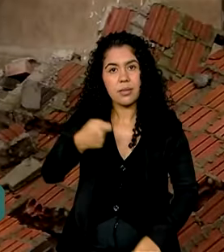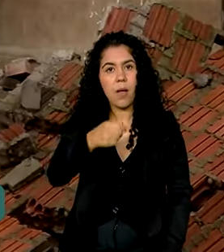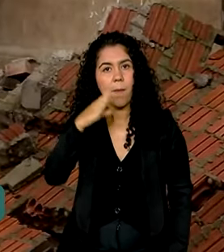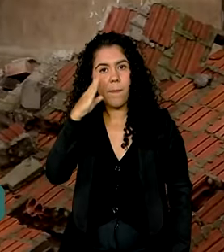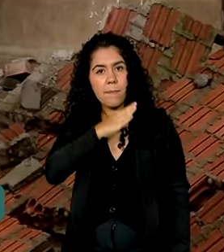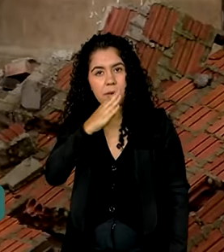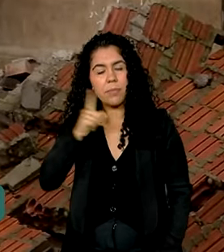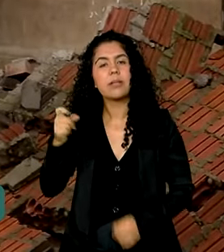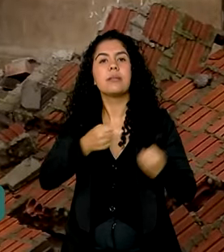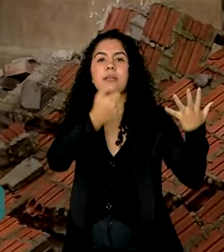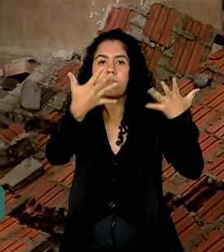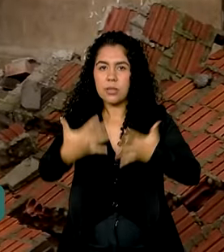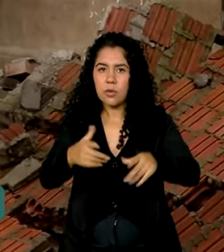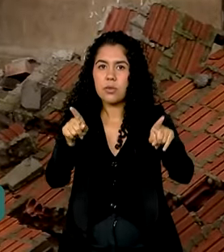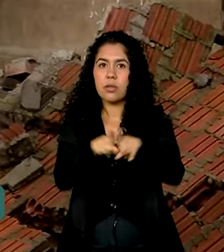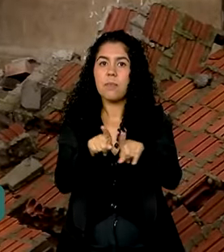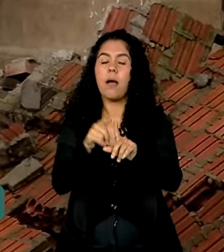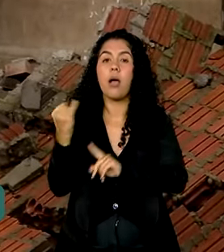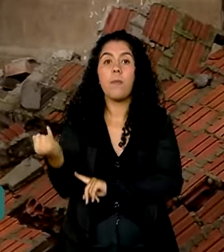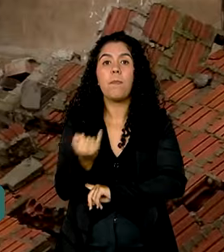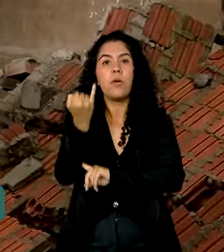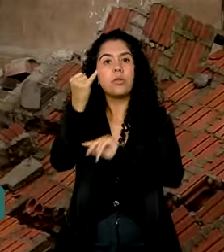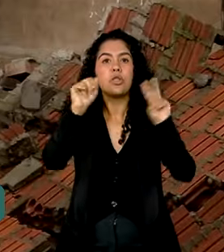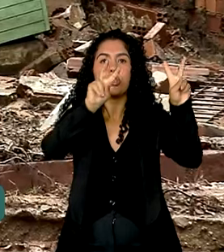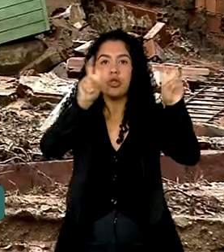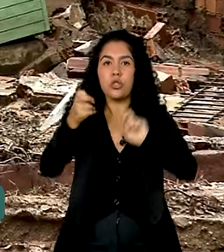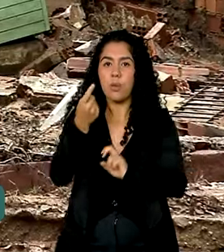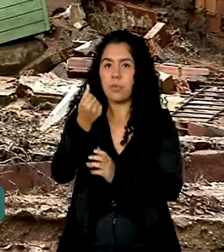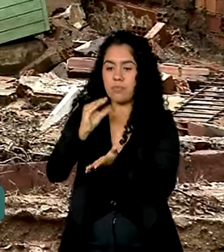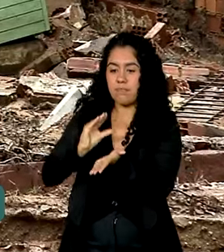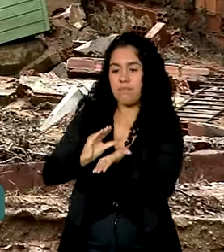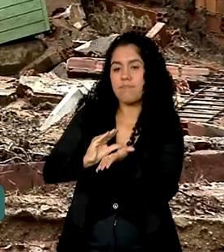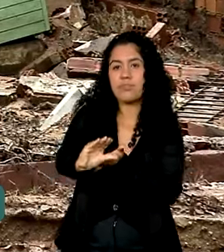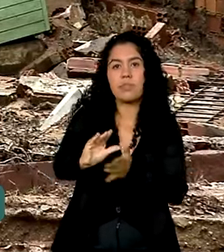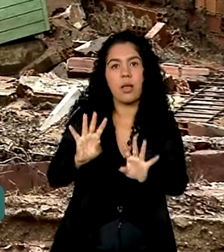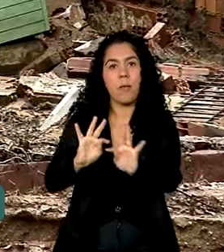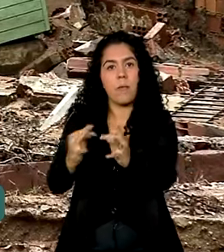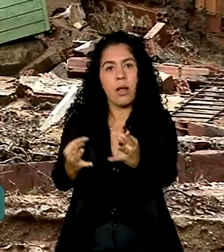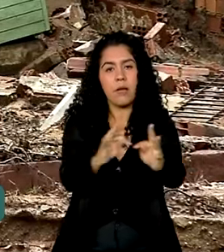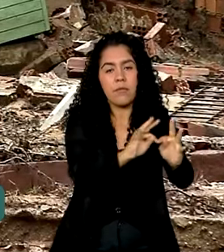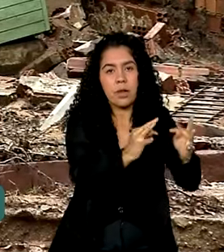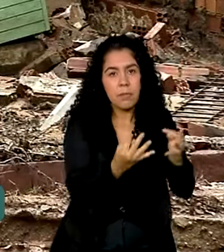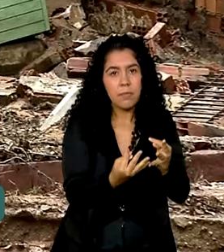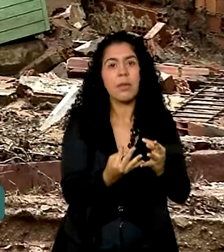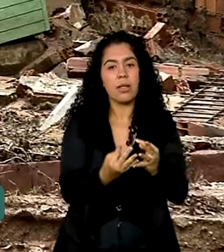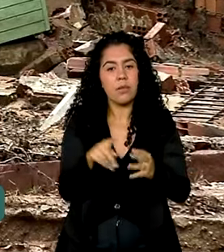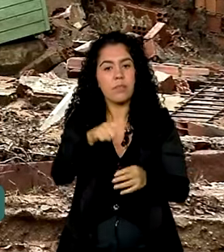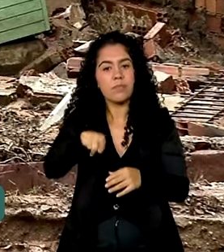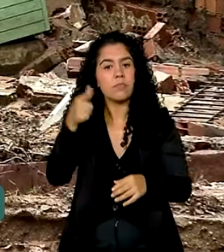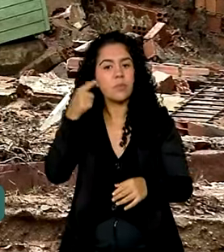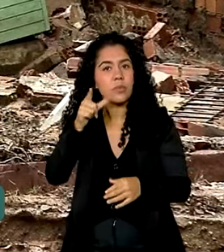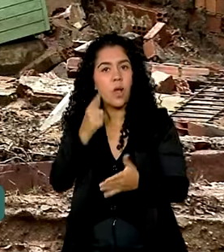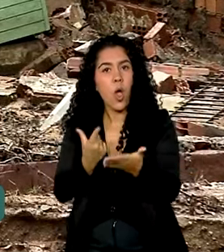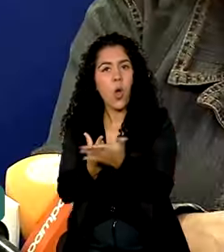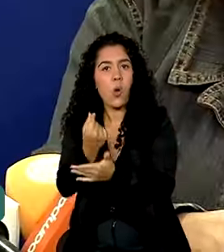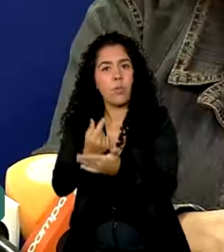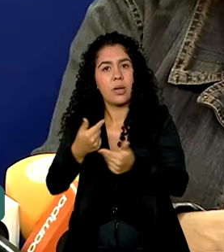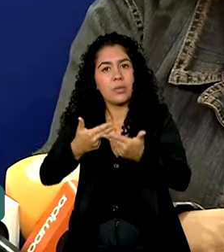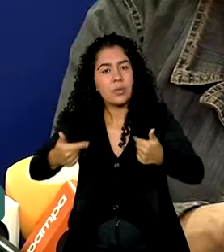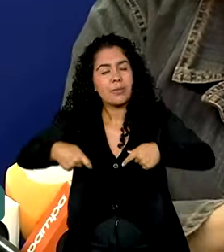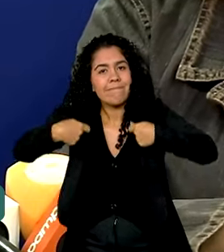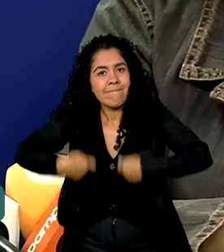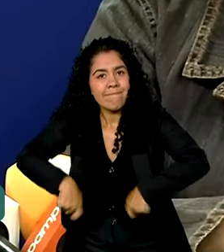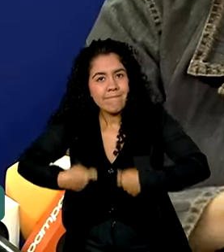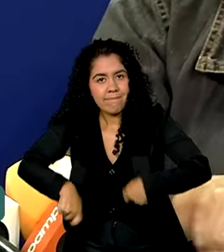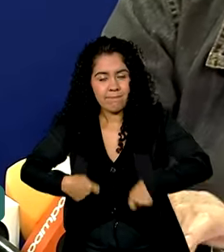também destacou a importância do auxílio reconstrução para que as famílias possam adquirir itens de primeira necessidade. Temos